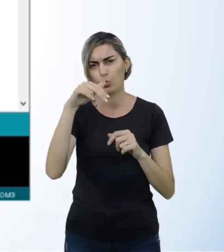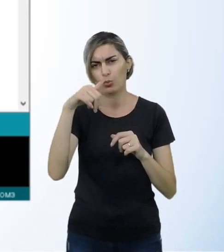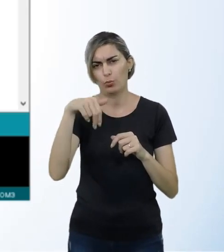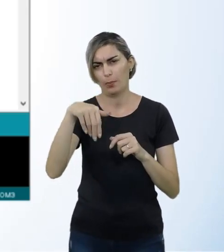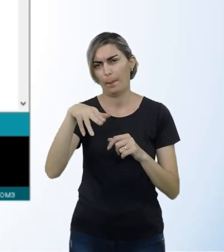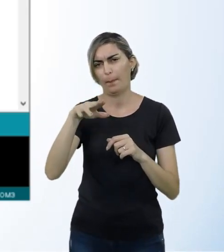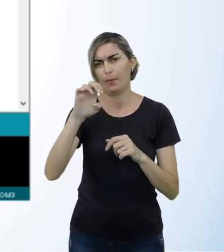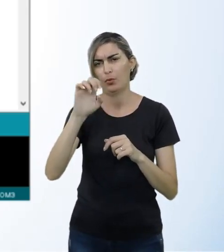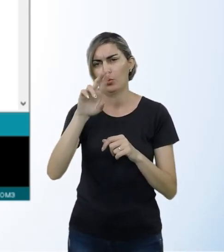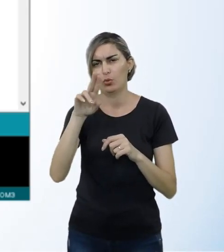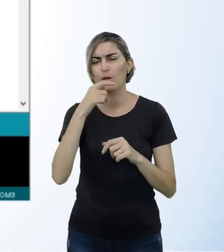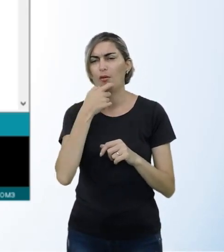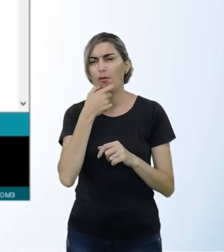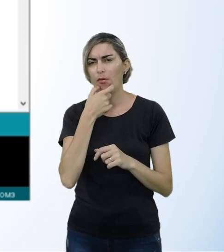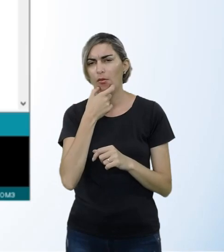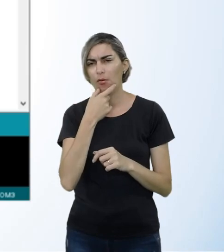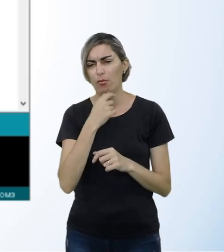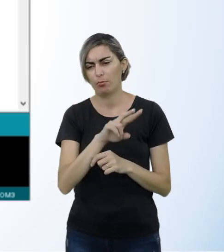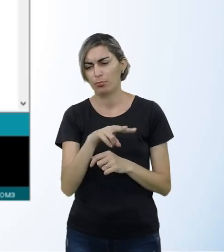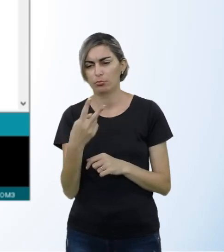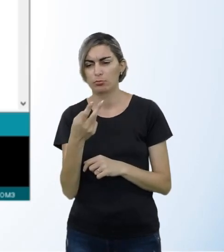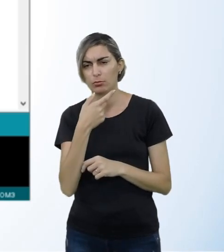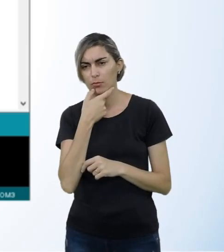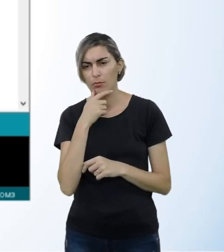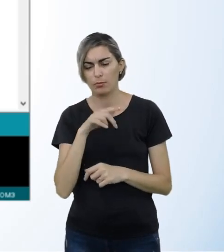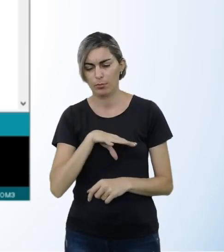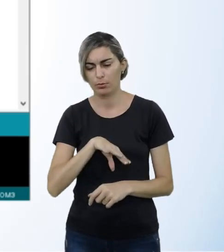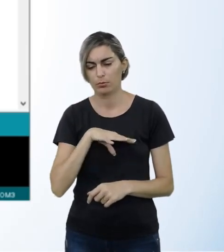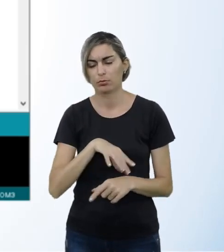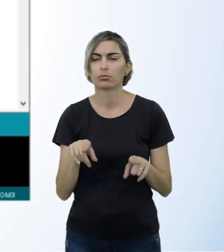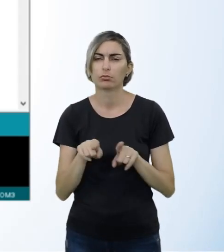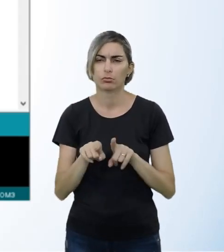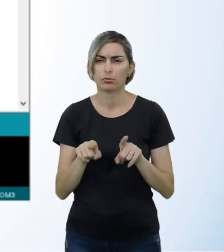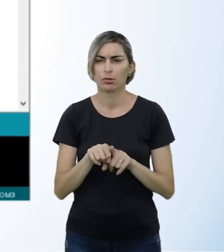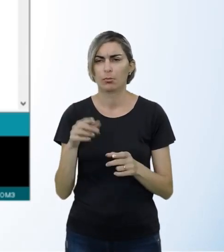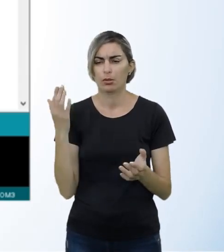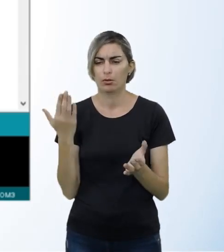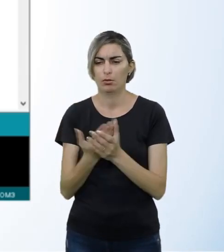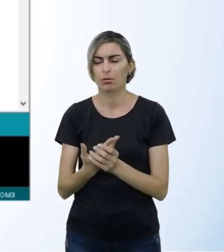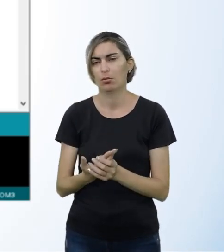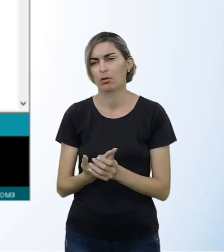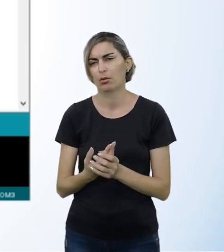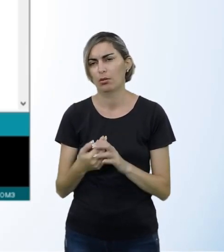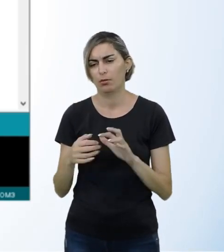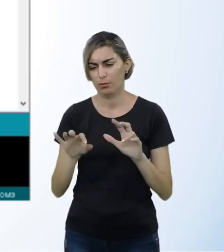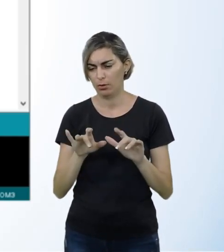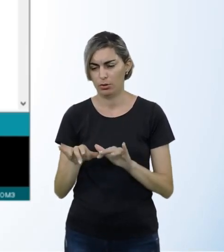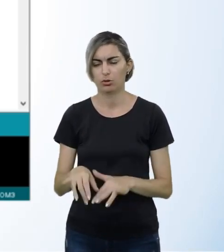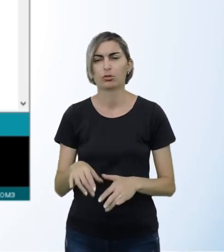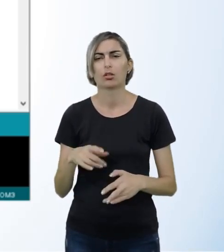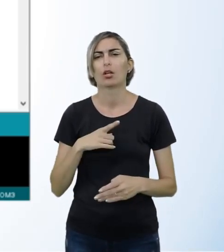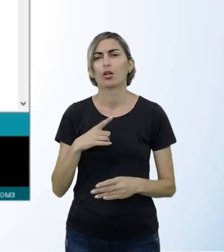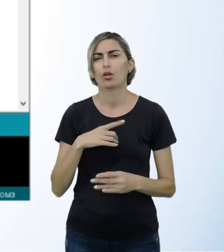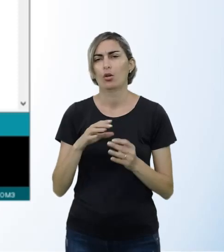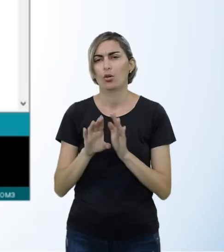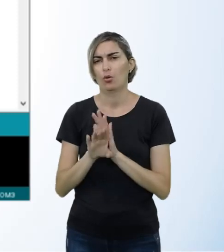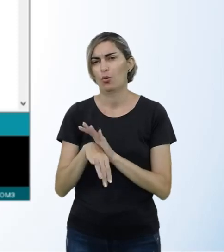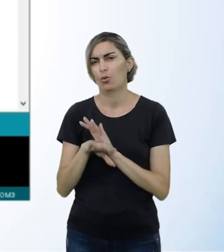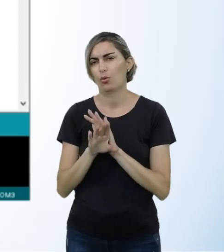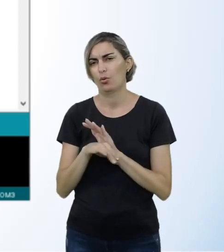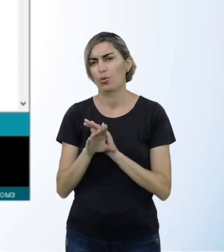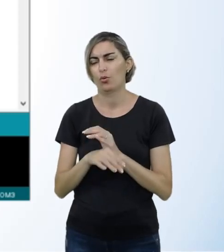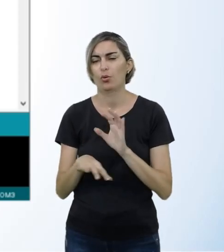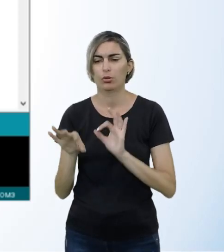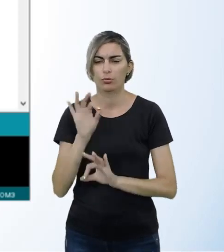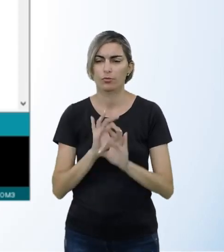menu aqui está em inglês, mas você pode instalar também em português. Então seria o arquivo, editar, o sketch, que é o código que você